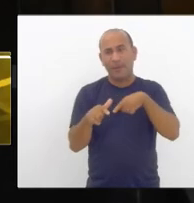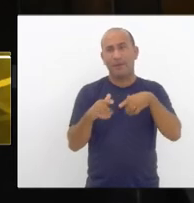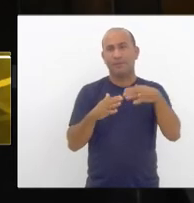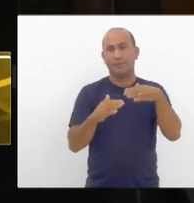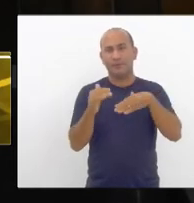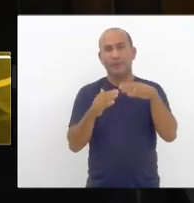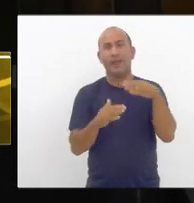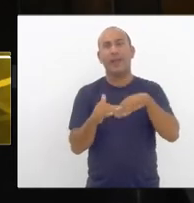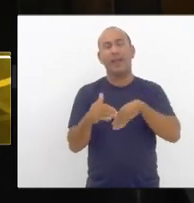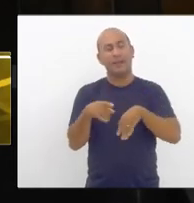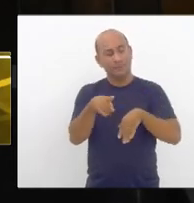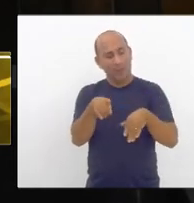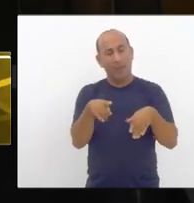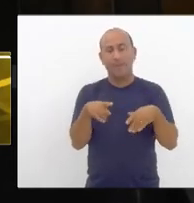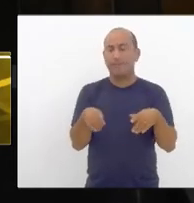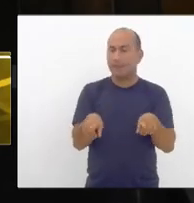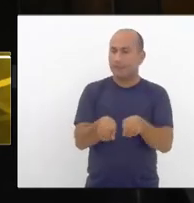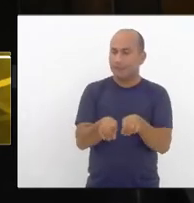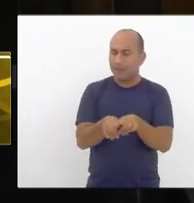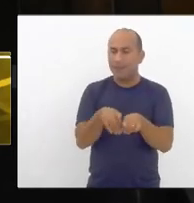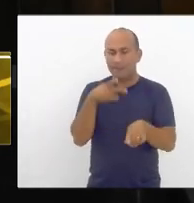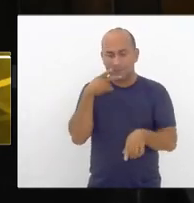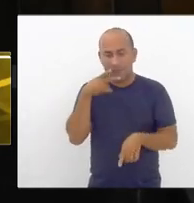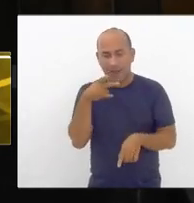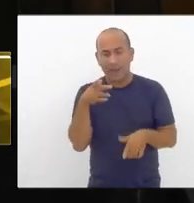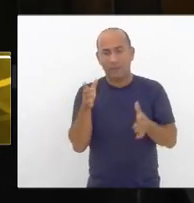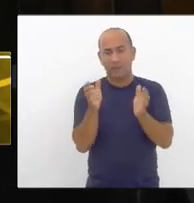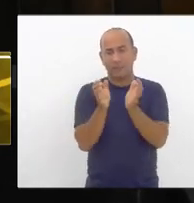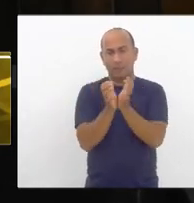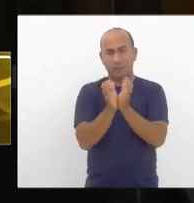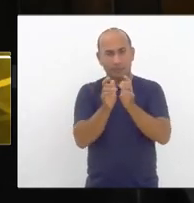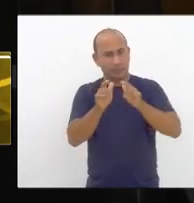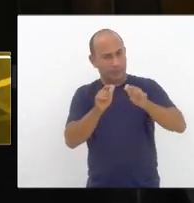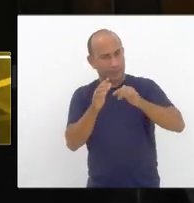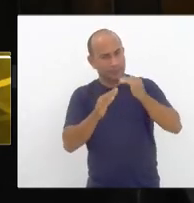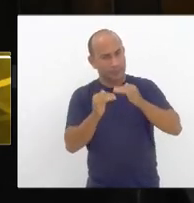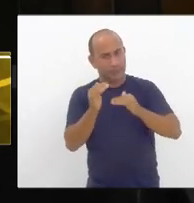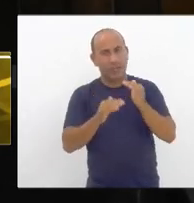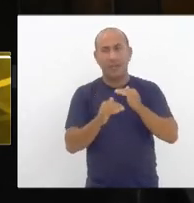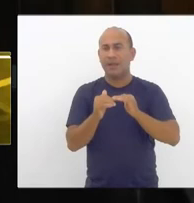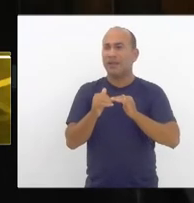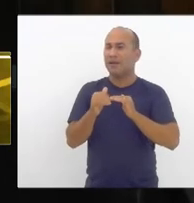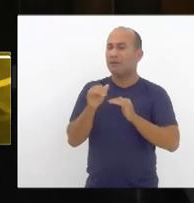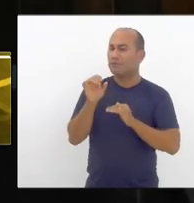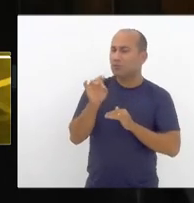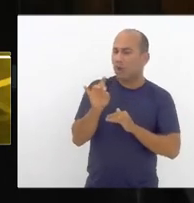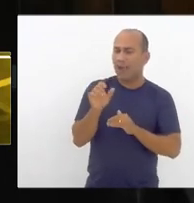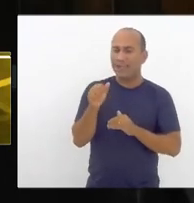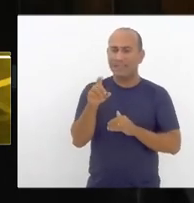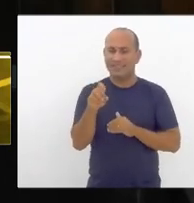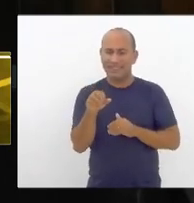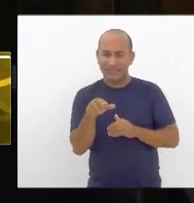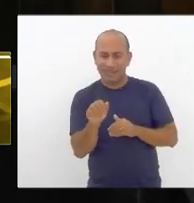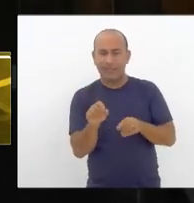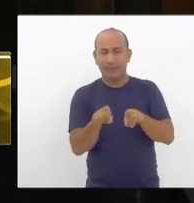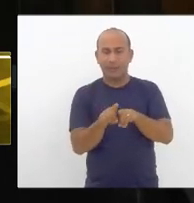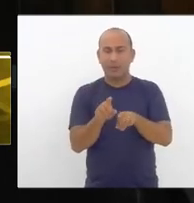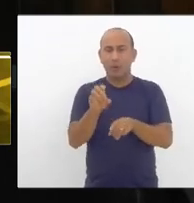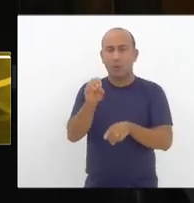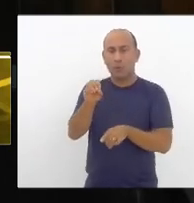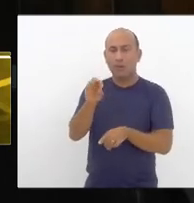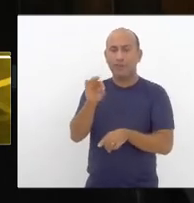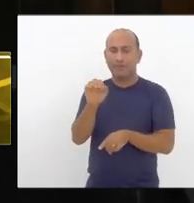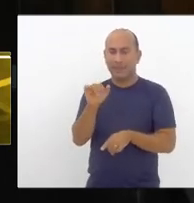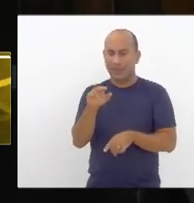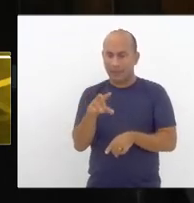a equipe Recomeço merece também ser citado aqui porque a gente tem não só Adriana mas também o Otávio que é um outro grande parceiro de todas as horas e outras